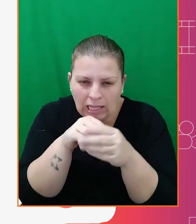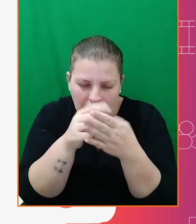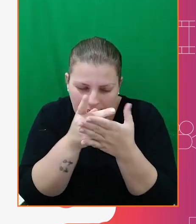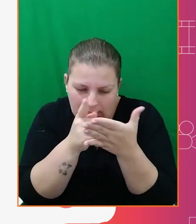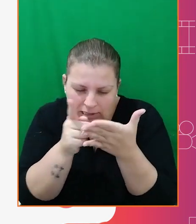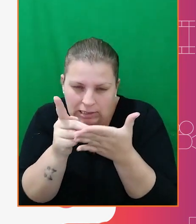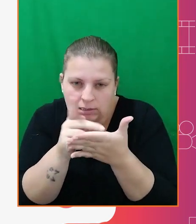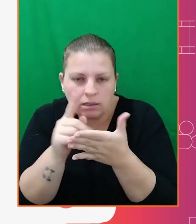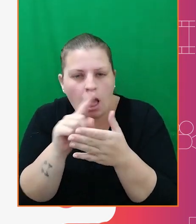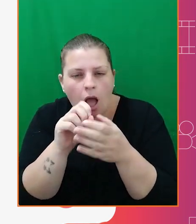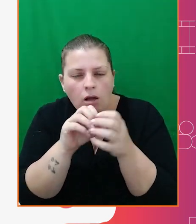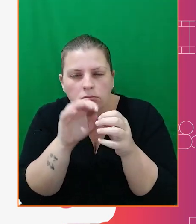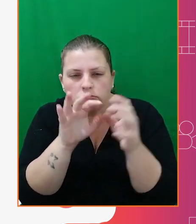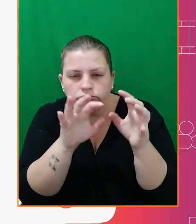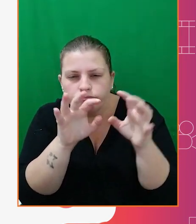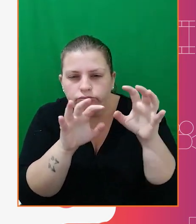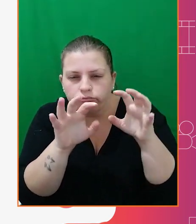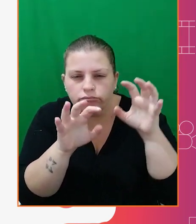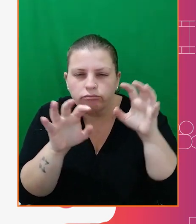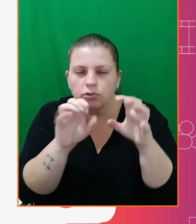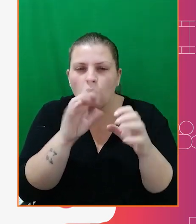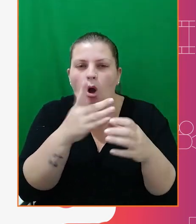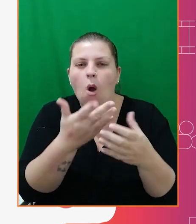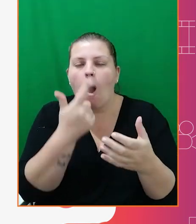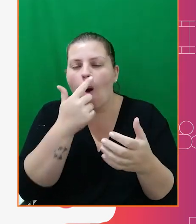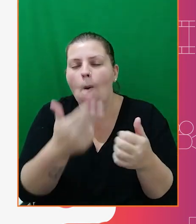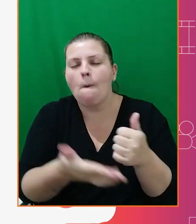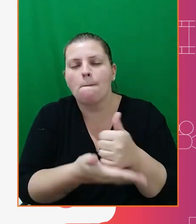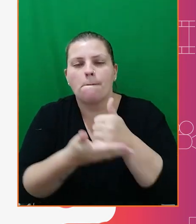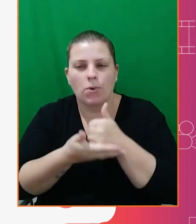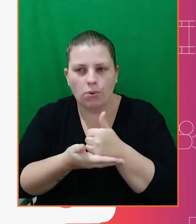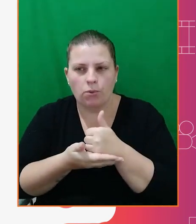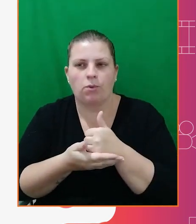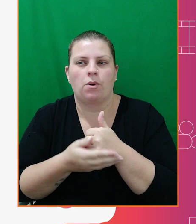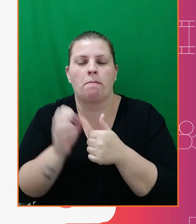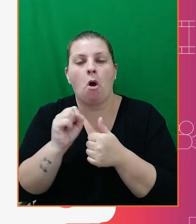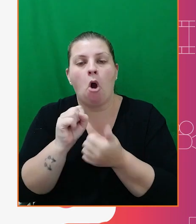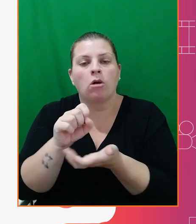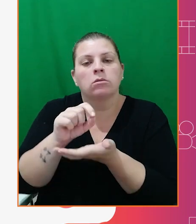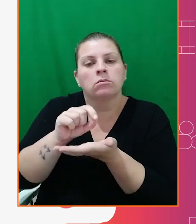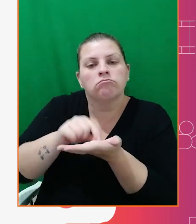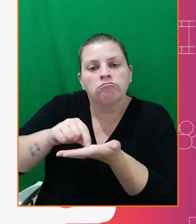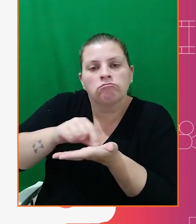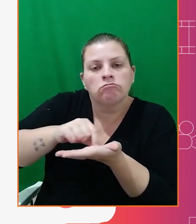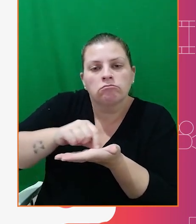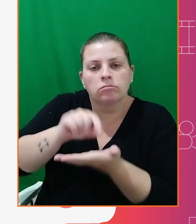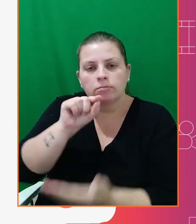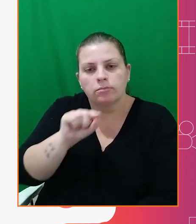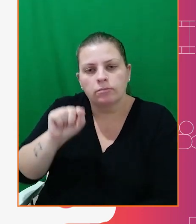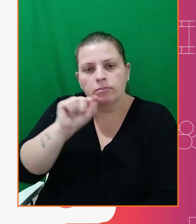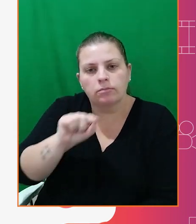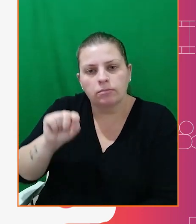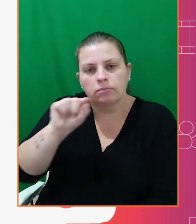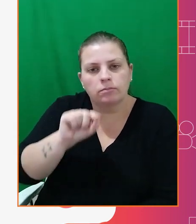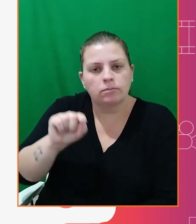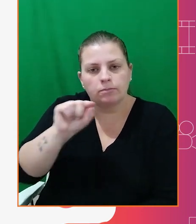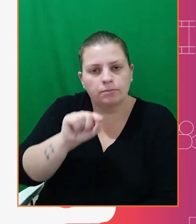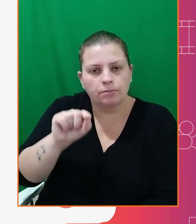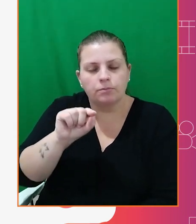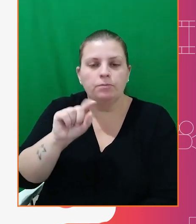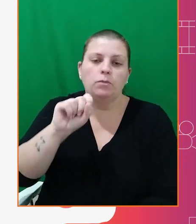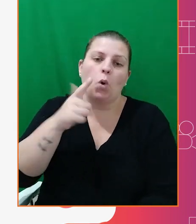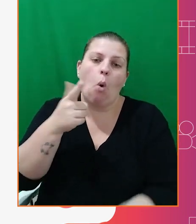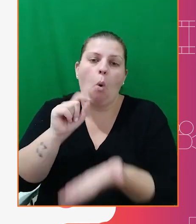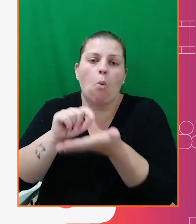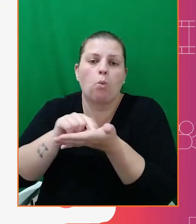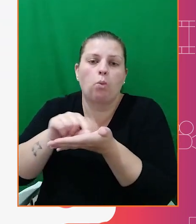uma ideia. Você pode usar movimentos circulares ou retos para fazer esse